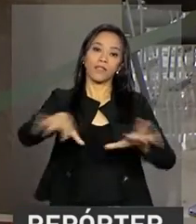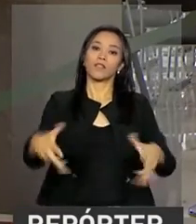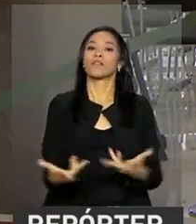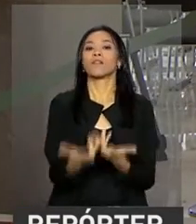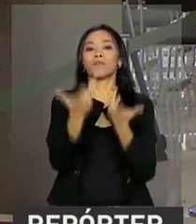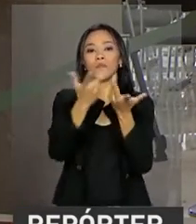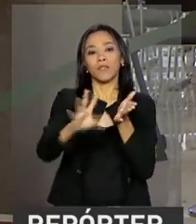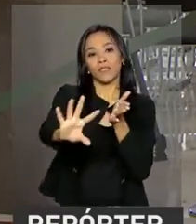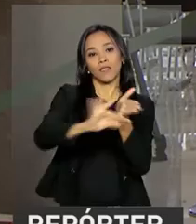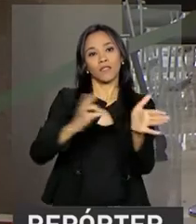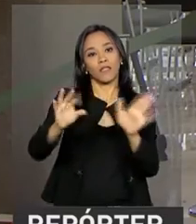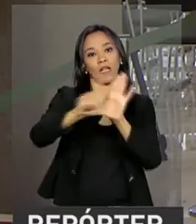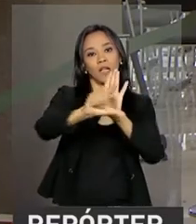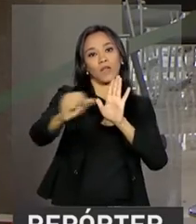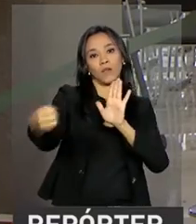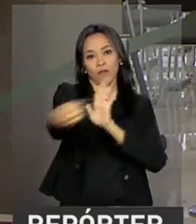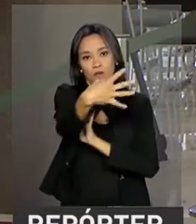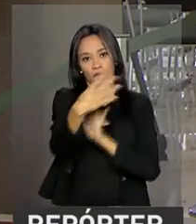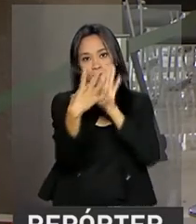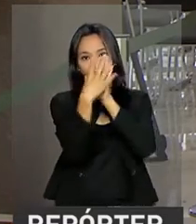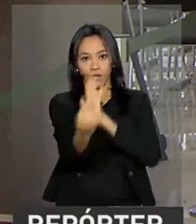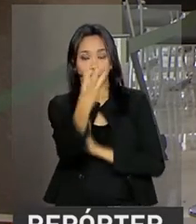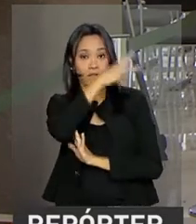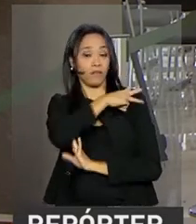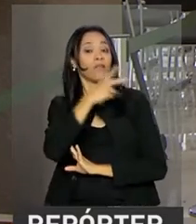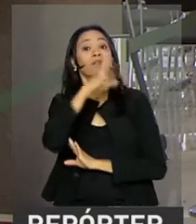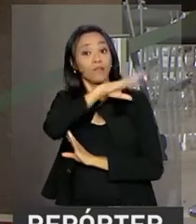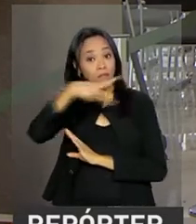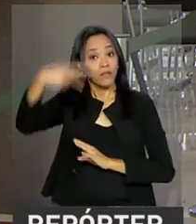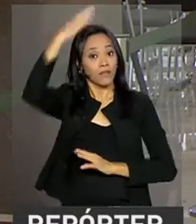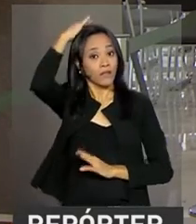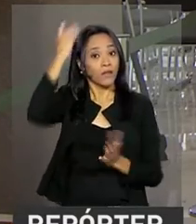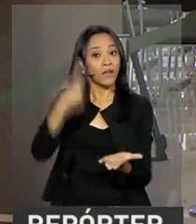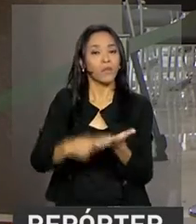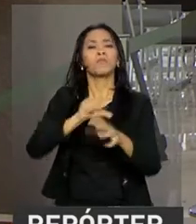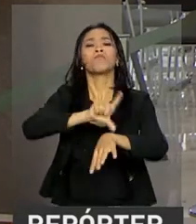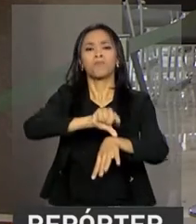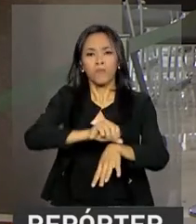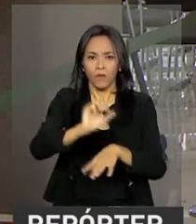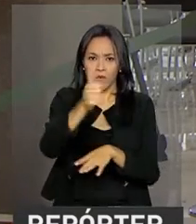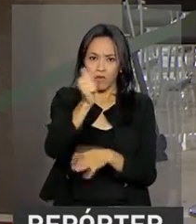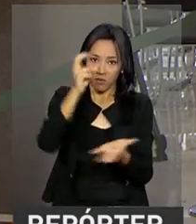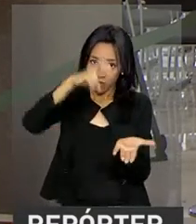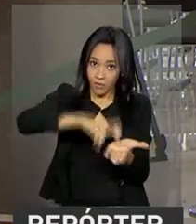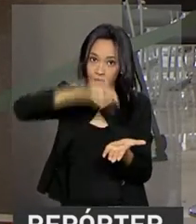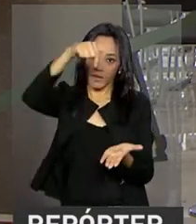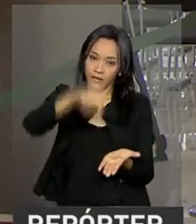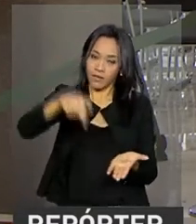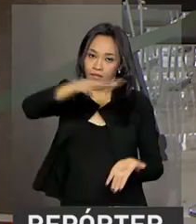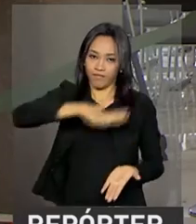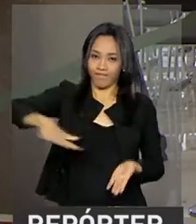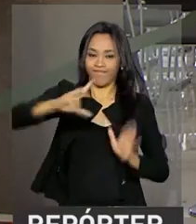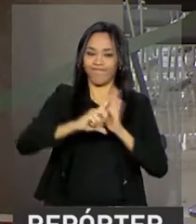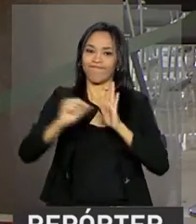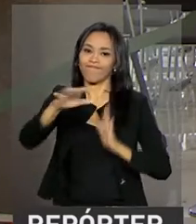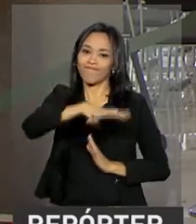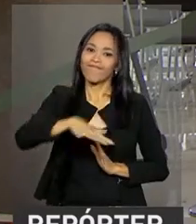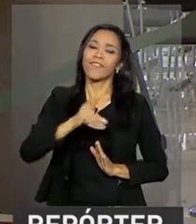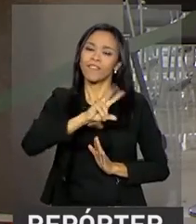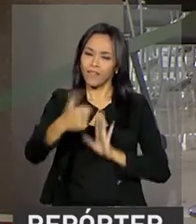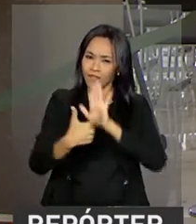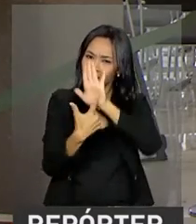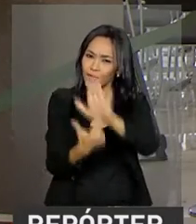sanção da lei do novo ensino médio pelo presidente michel temer ela está marcada para as 11 horas da manhã aqui no palácio do planalto vai ser